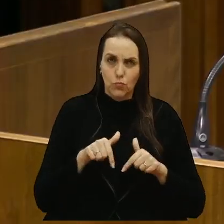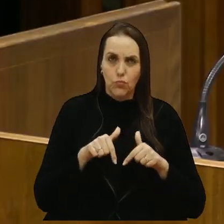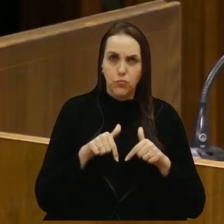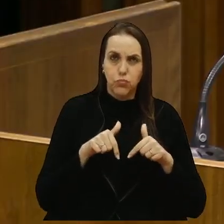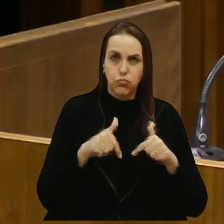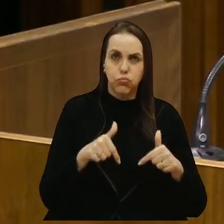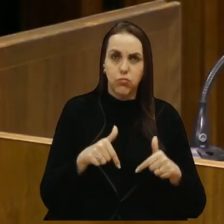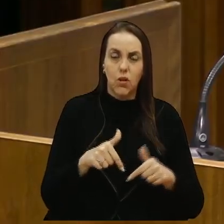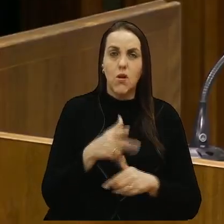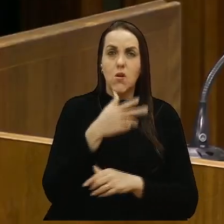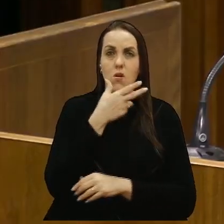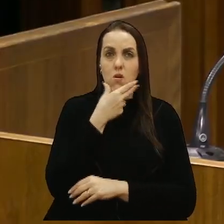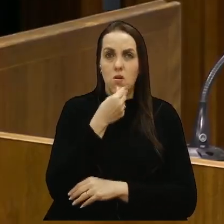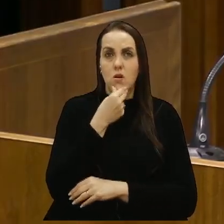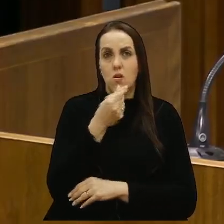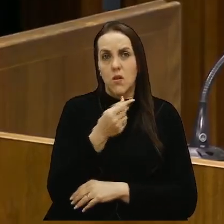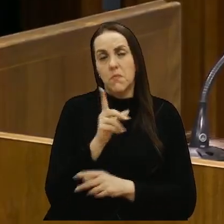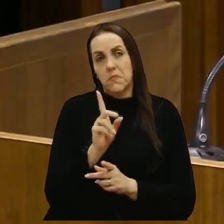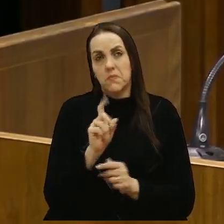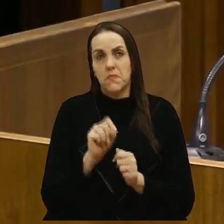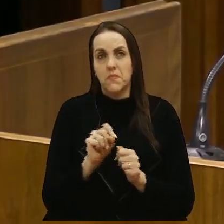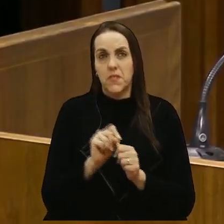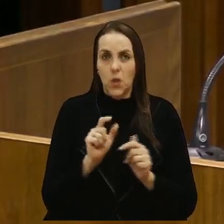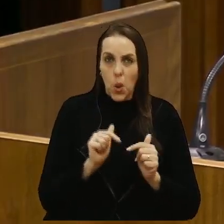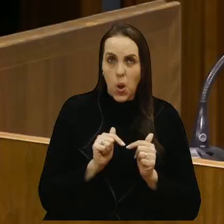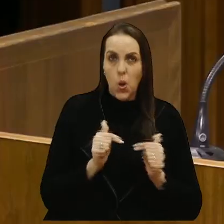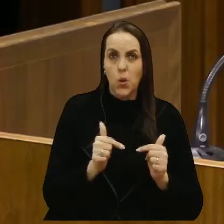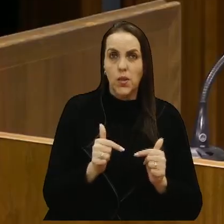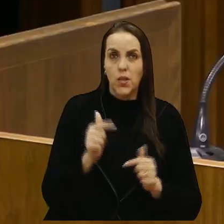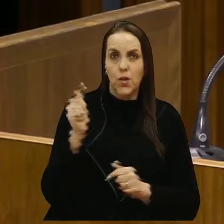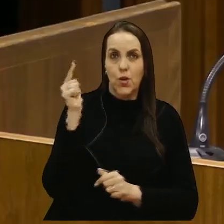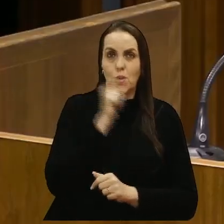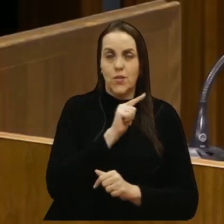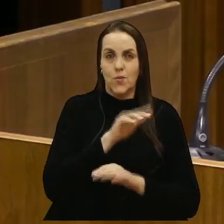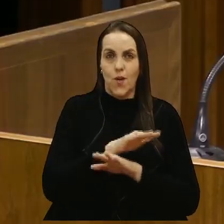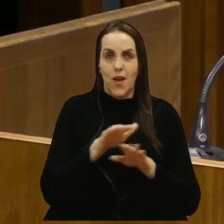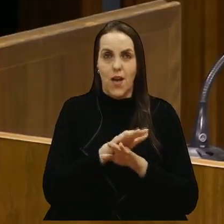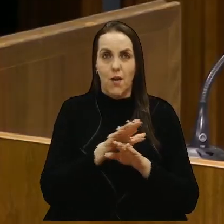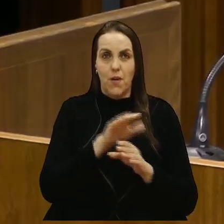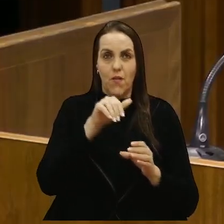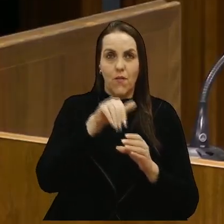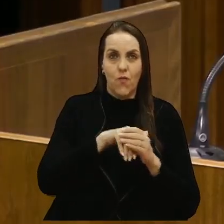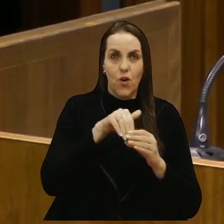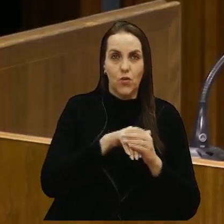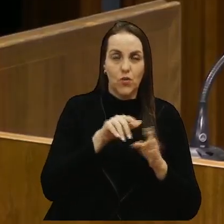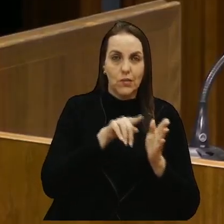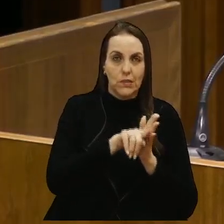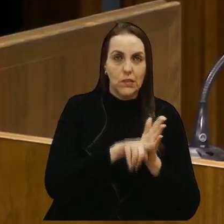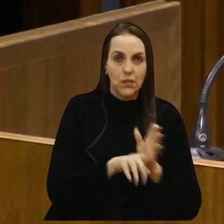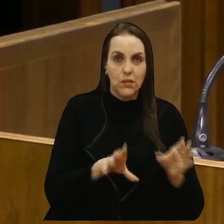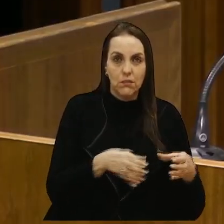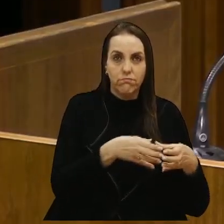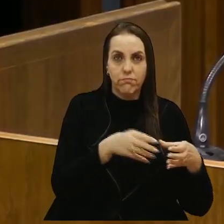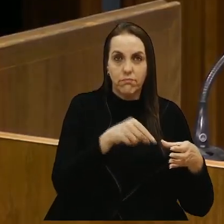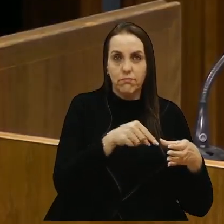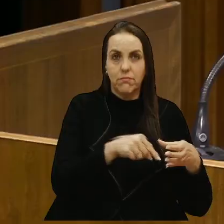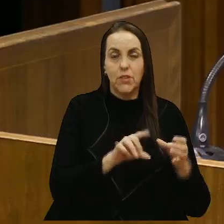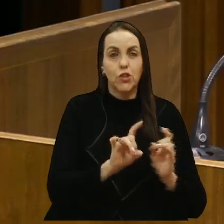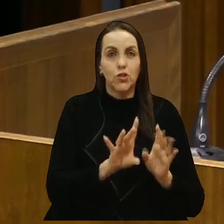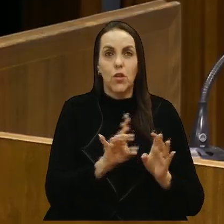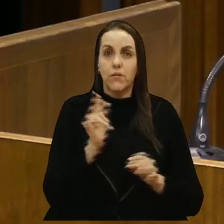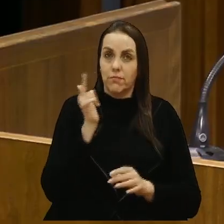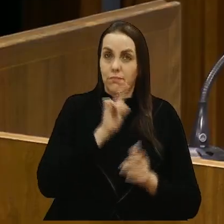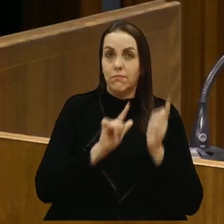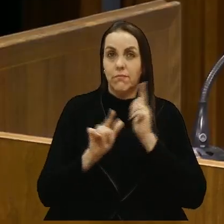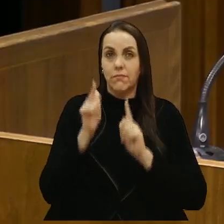os homens fizeram luta e conseguiram acabar com o voto censitário, mas aí